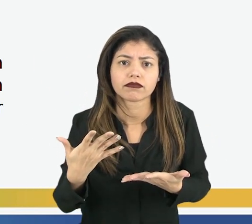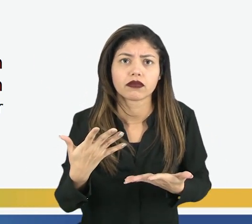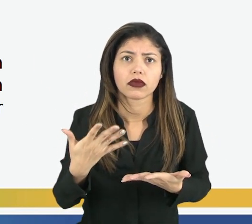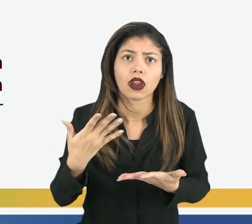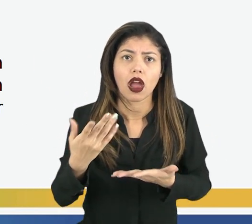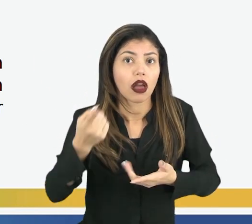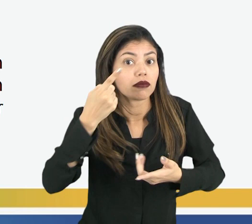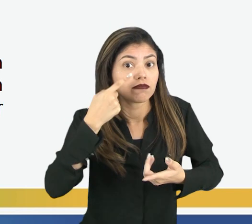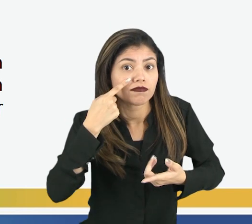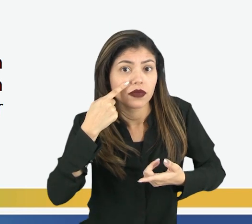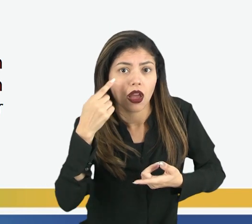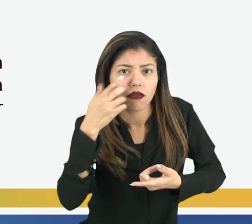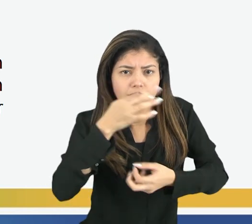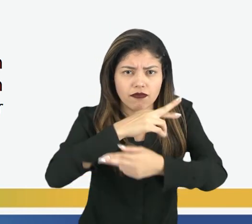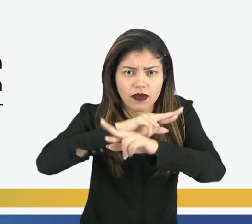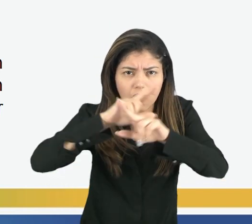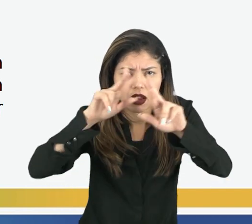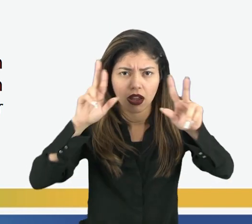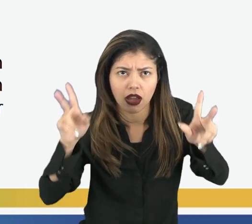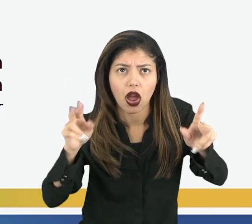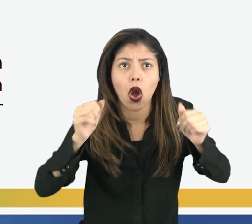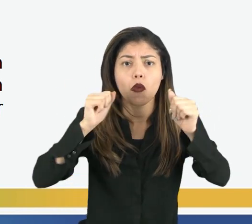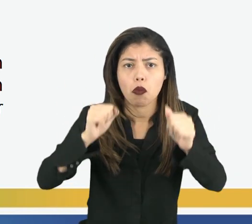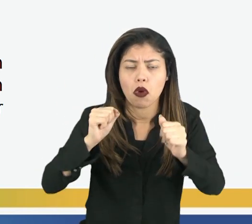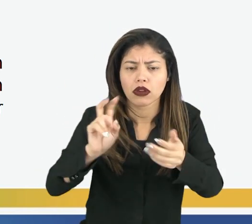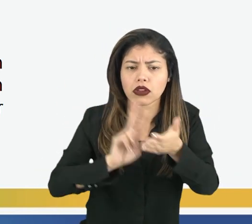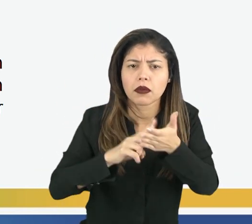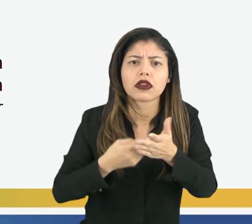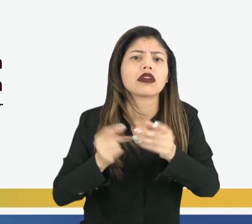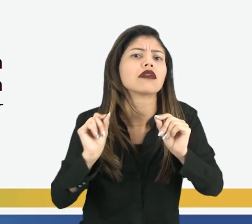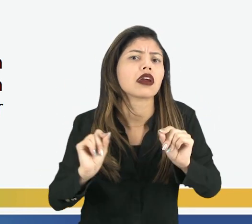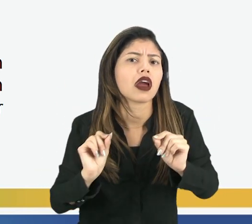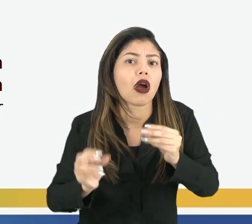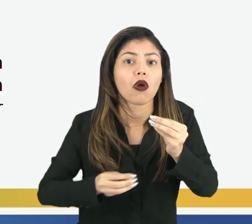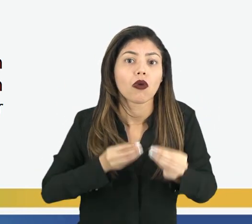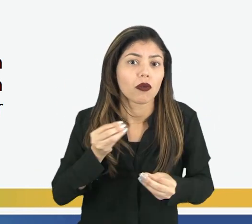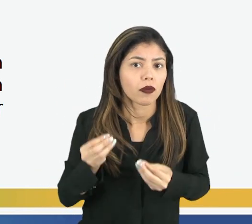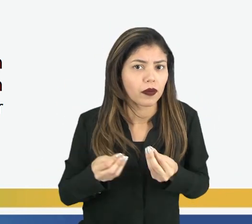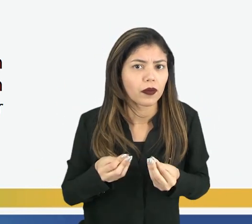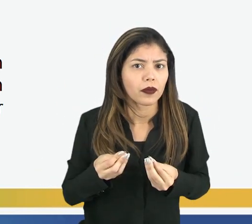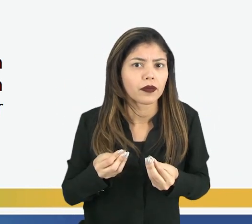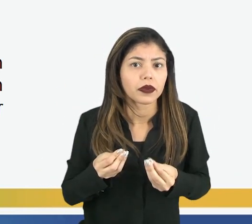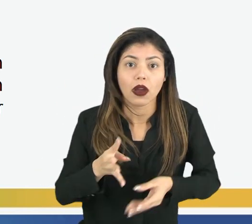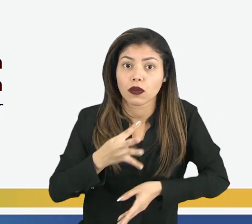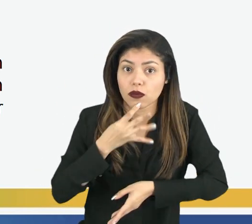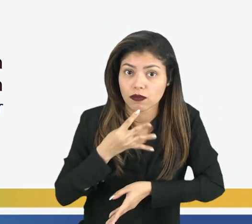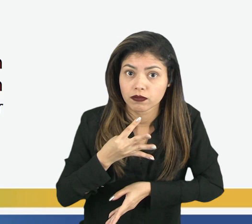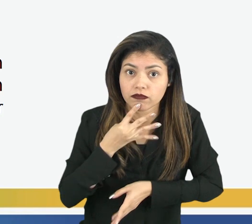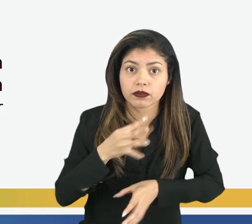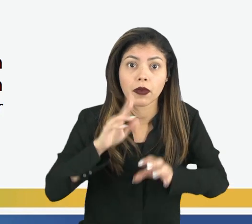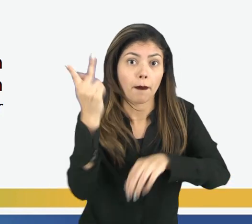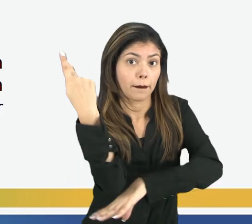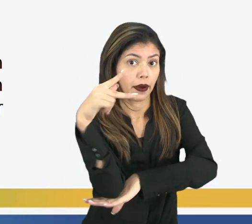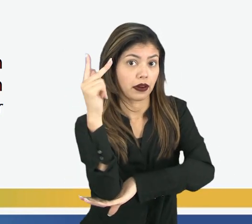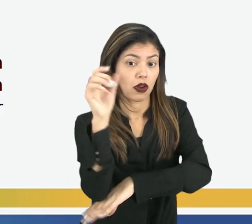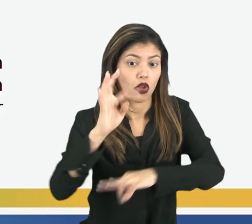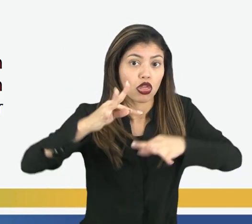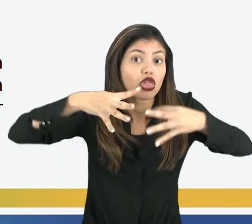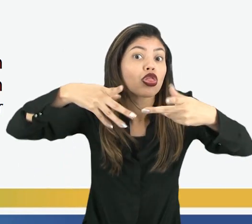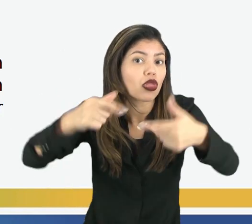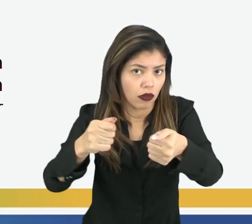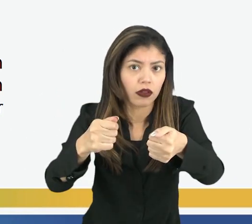os olhos, os vários olhos, podem ser interpretados de forma a reconhecer nesse período que todos